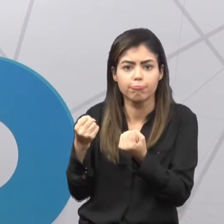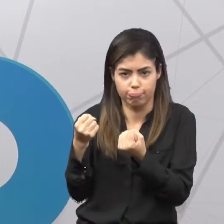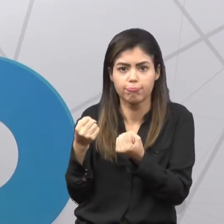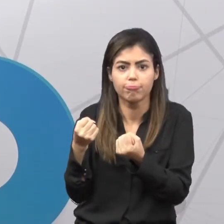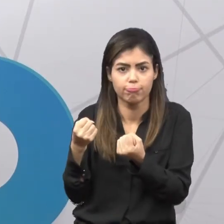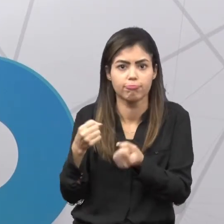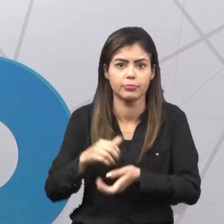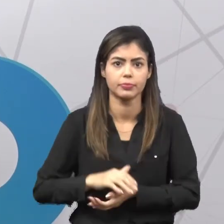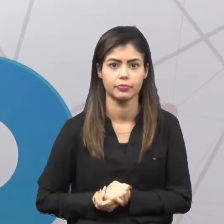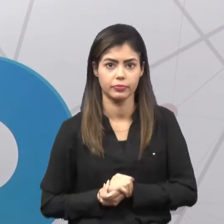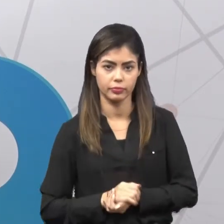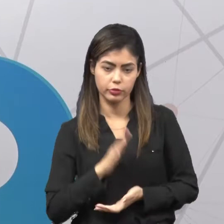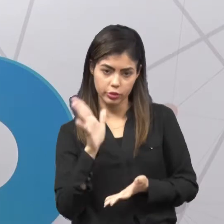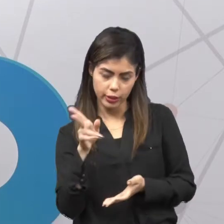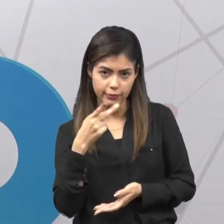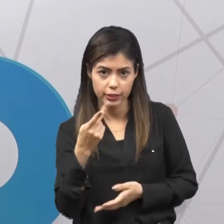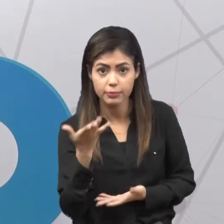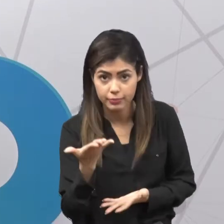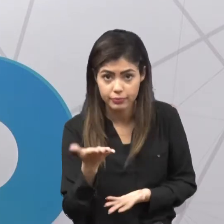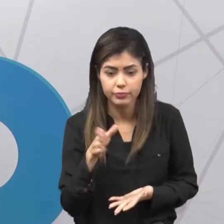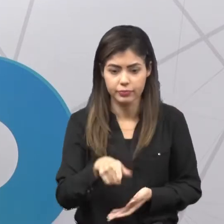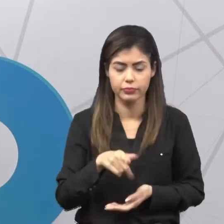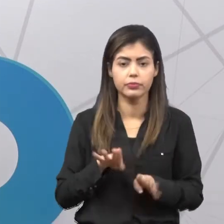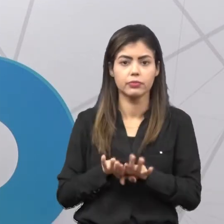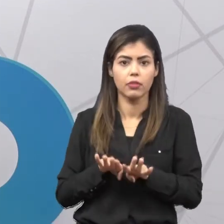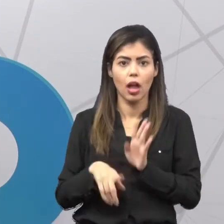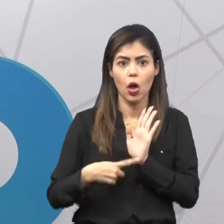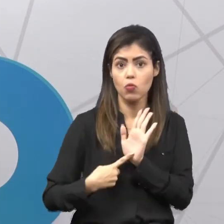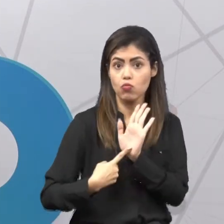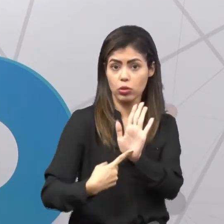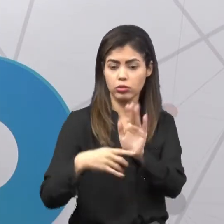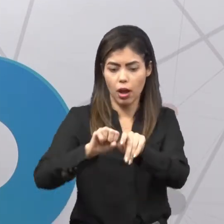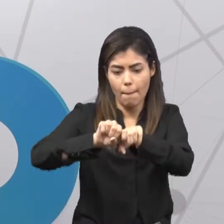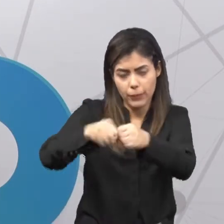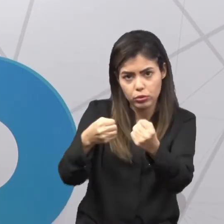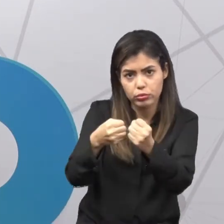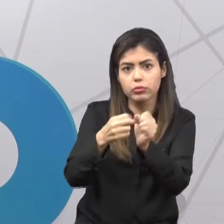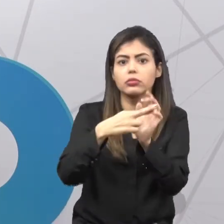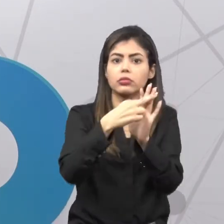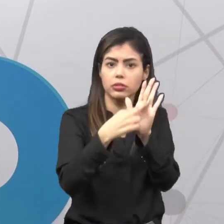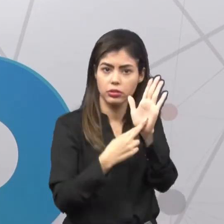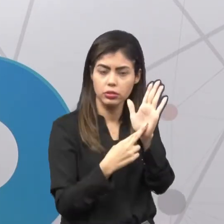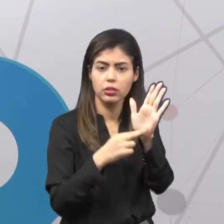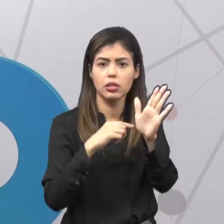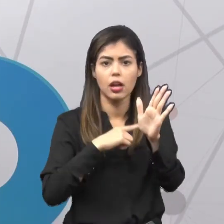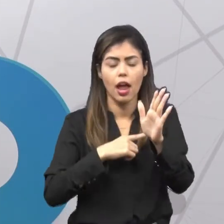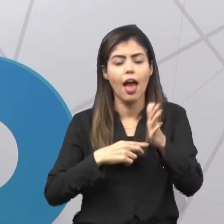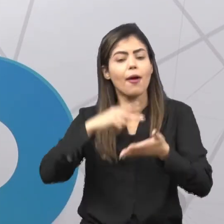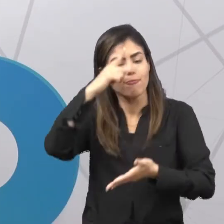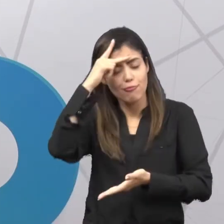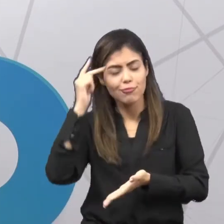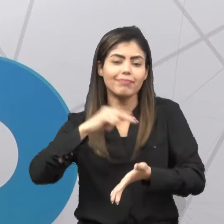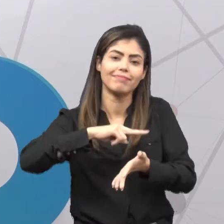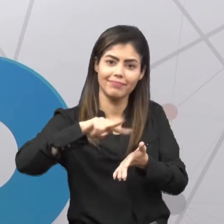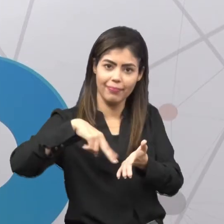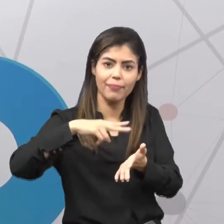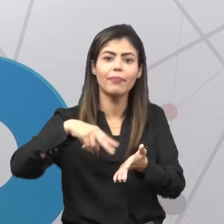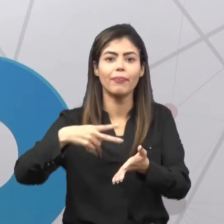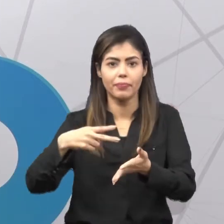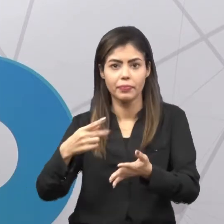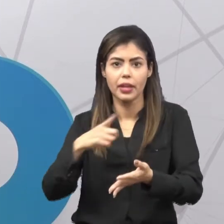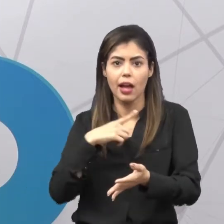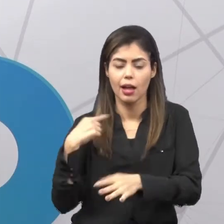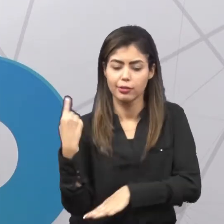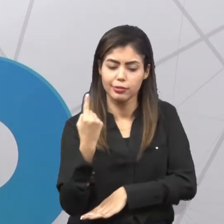isso. Nós já falamos isso, né? Ela propõe uma ruptura e o ator bailarino passa a ser o